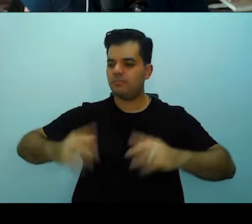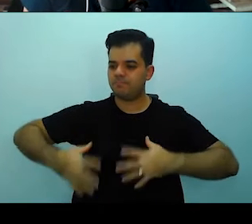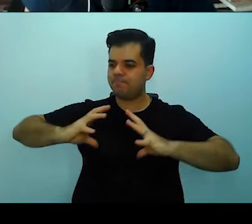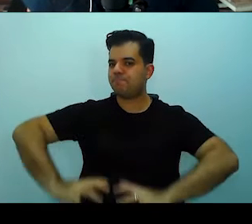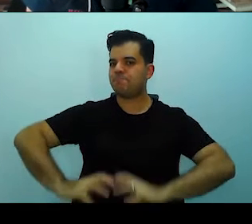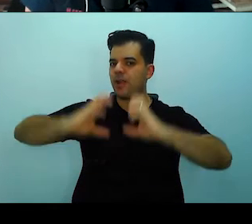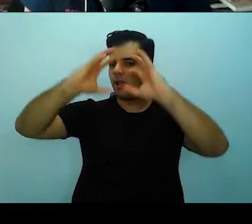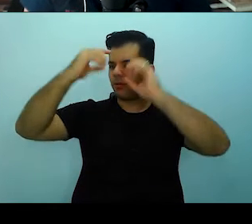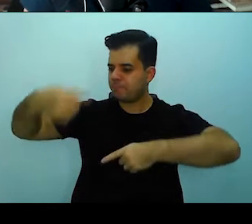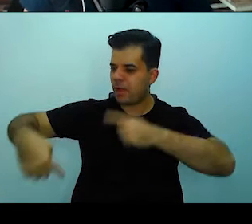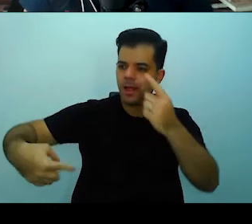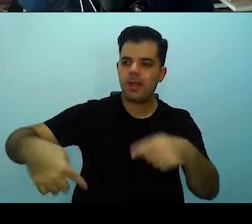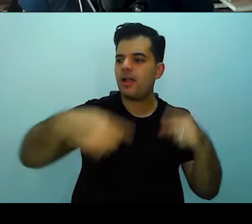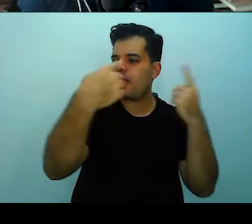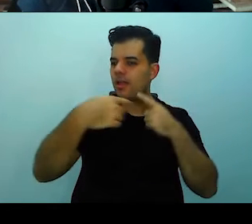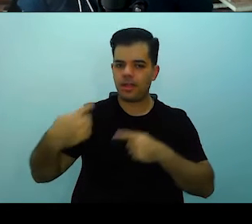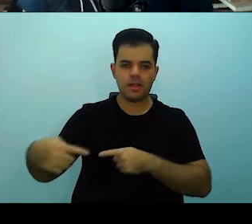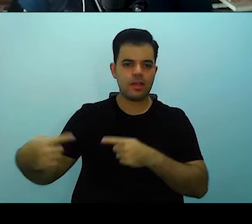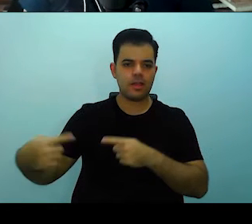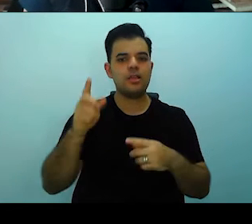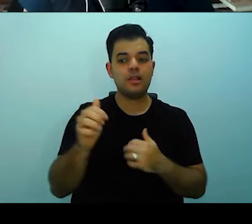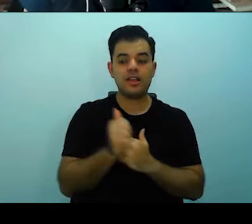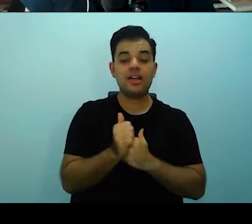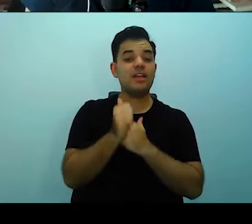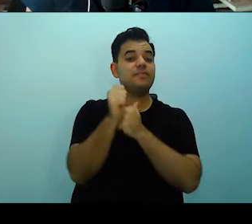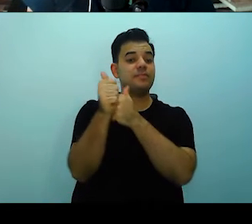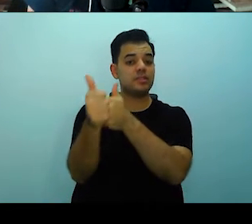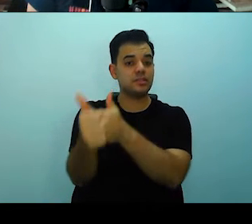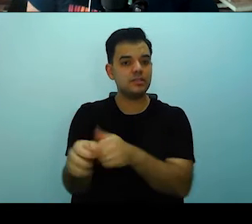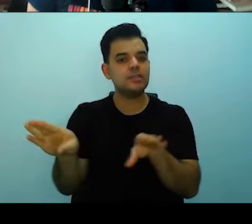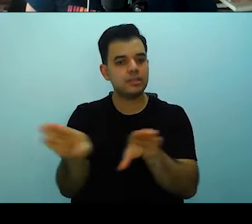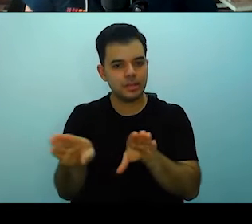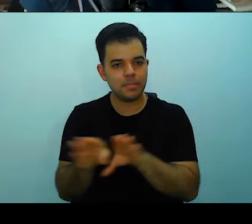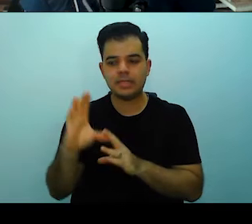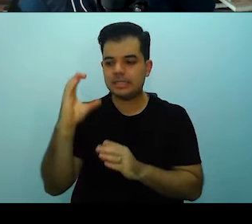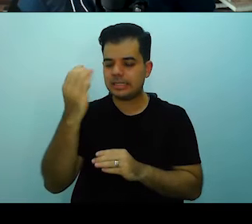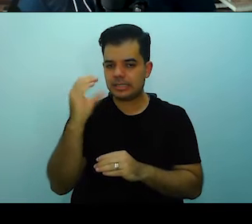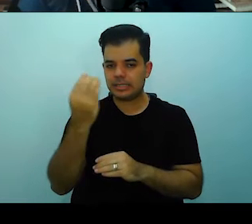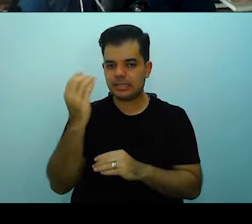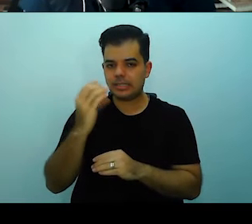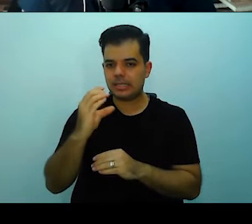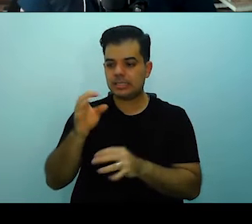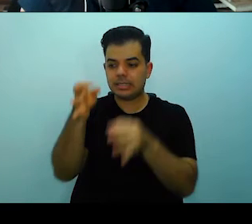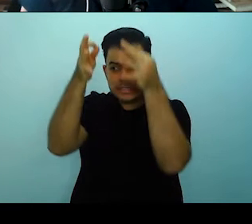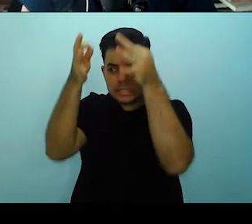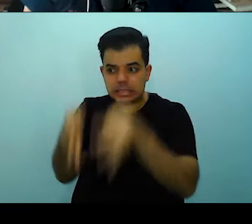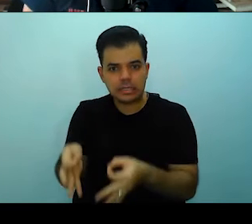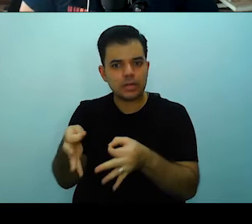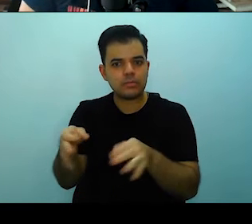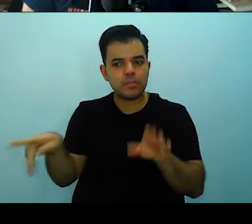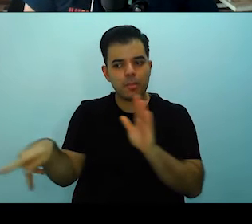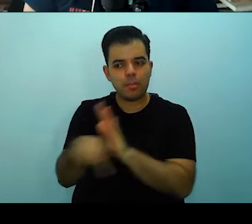ali básica, que é a questão da fidedignidade e as ciências exatas. Existe, né, um